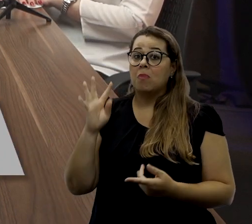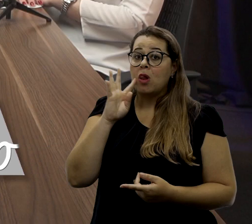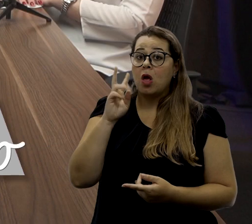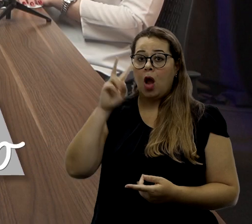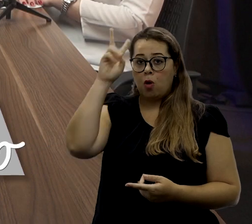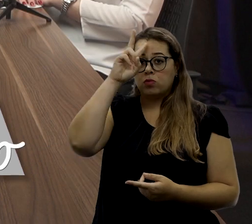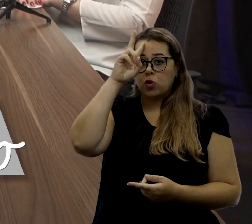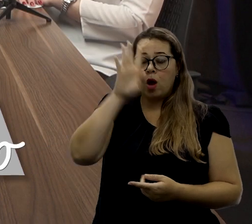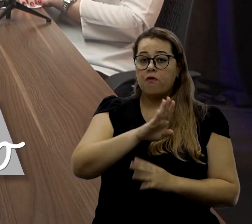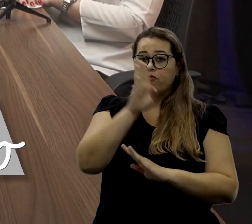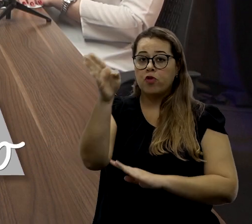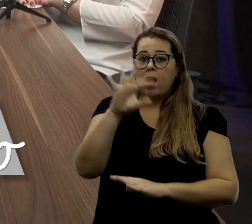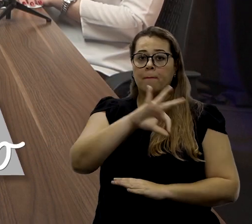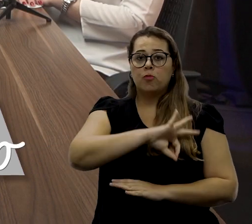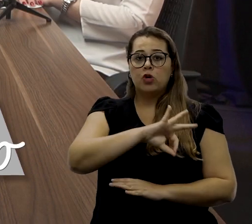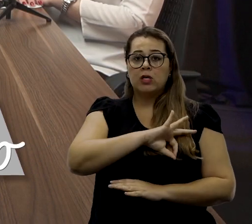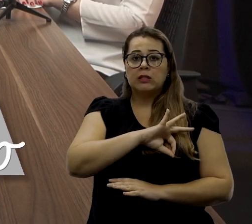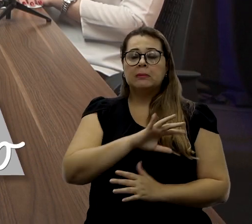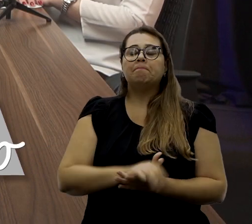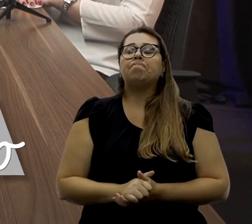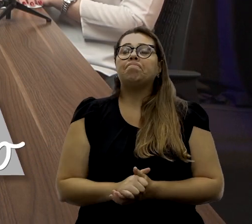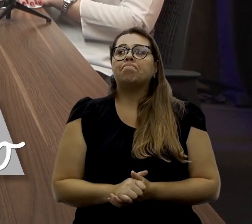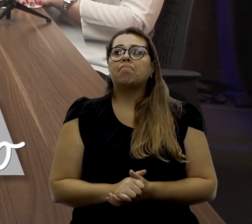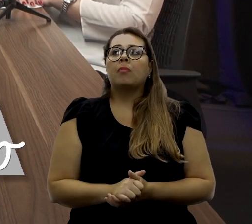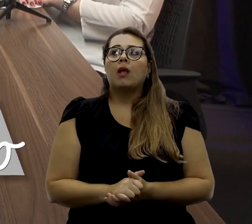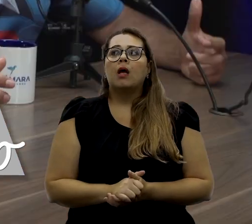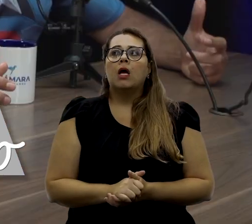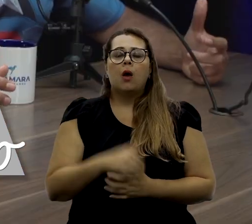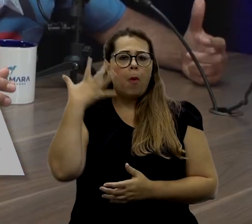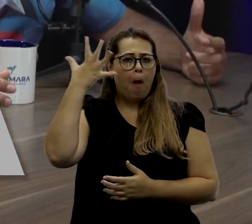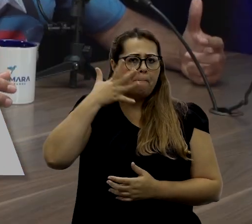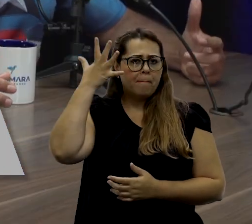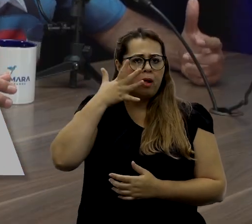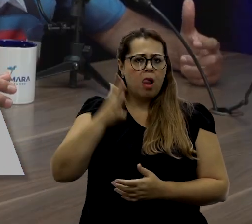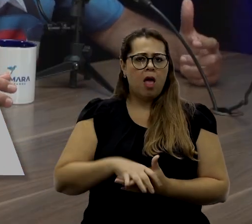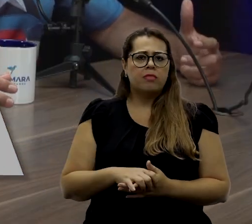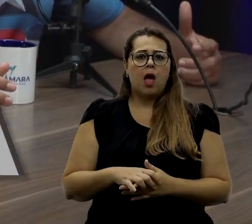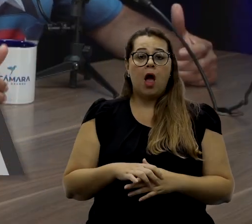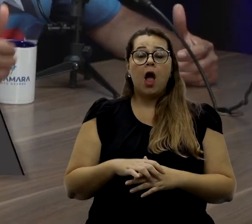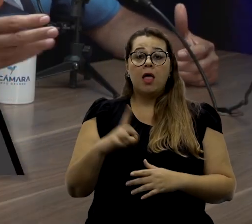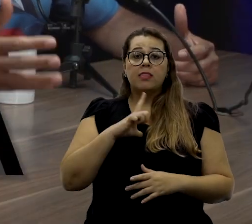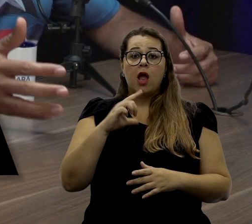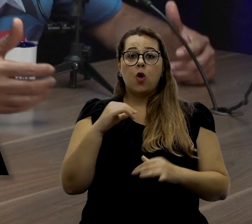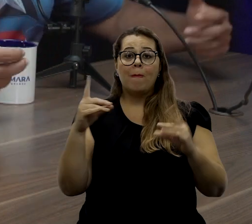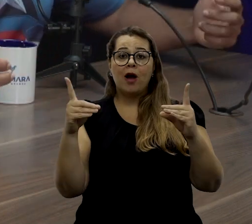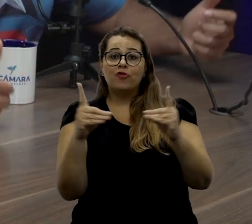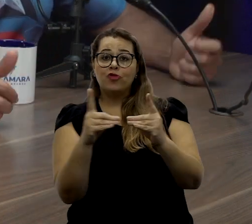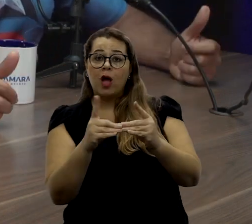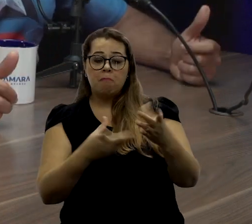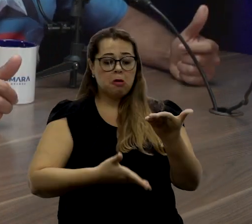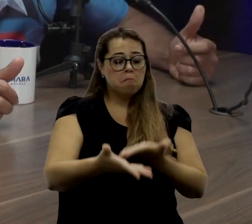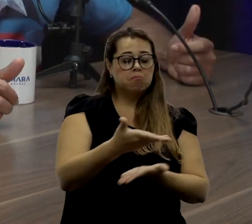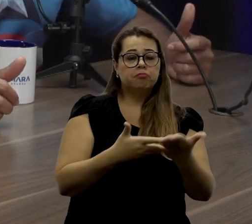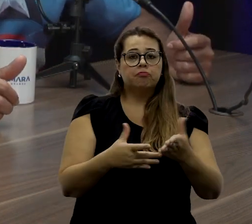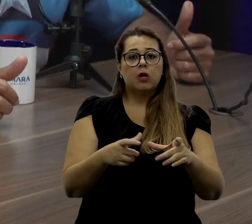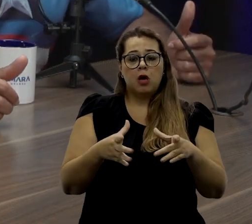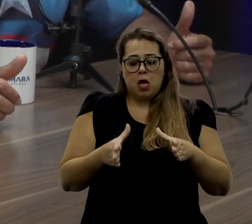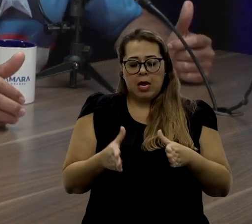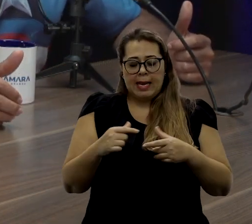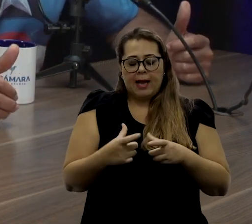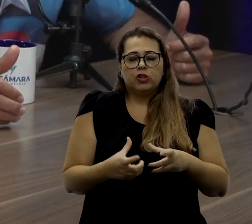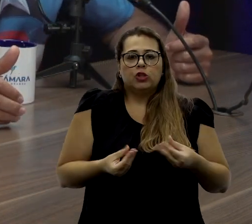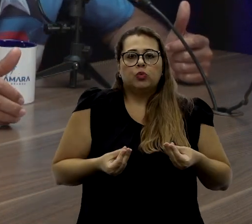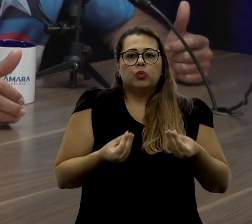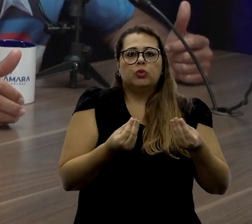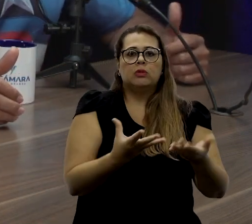Militar. Um dia eu fui ministrar uma palestra, tem uma dinâmica muito bacana que é da caixinha dos sentimentos. E aí eu entreguei aquela caixinha, e no final, todos